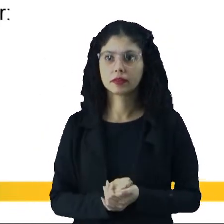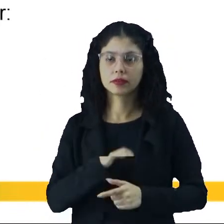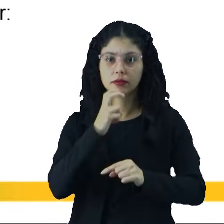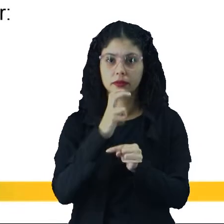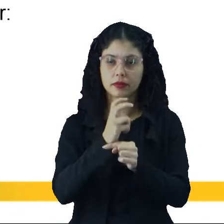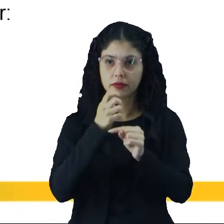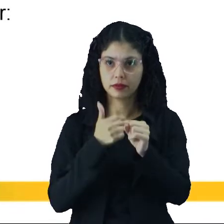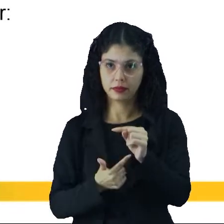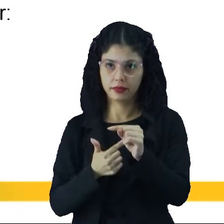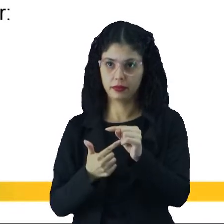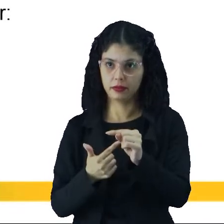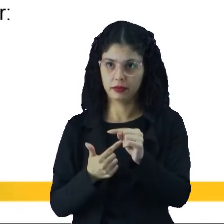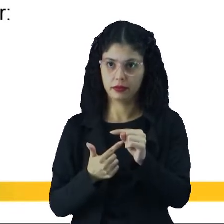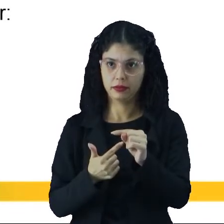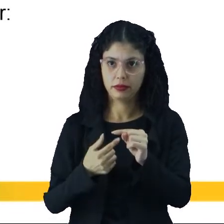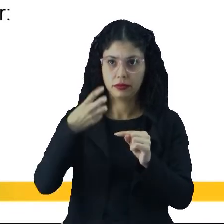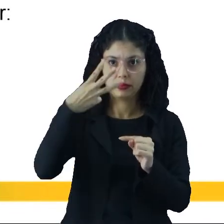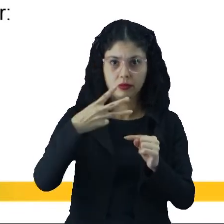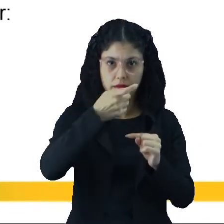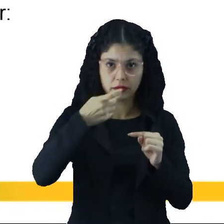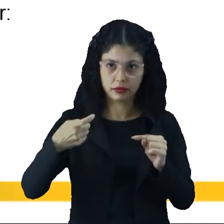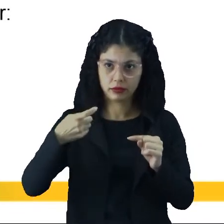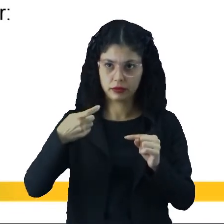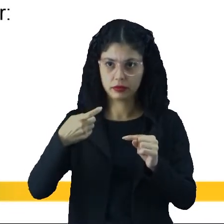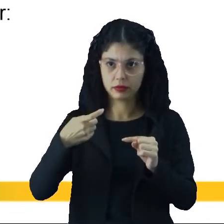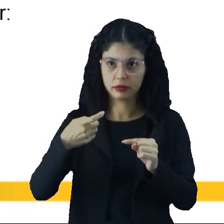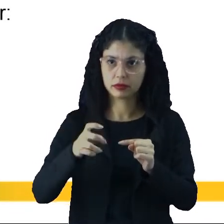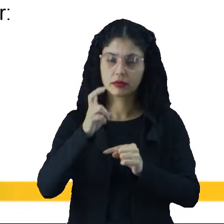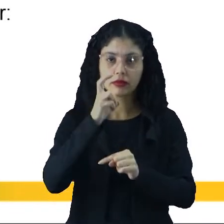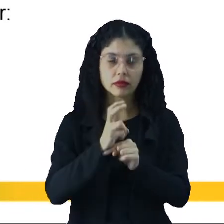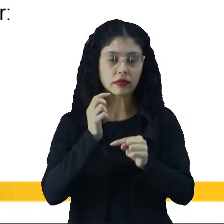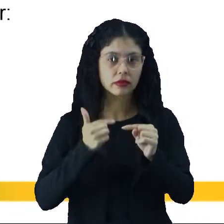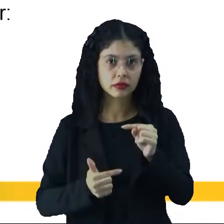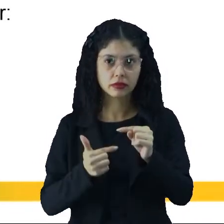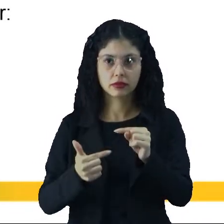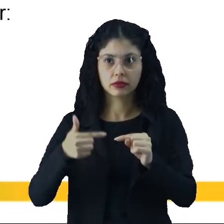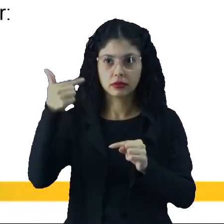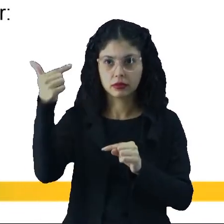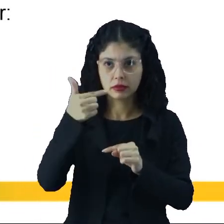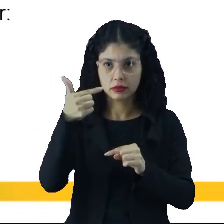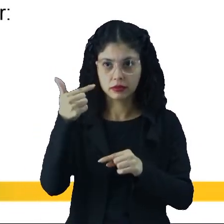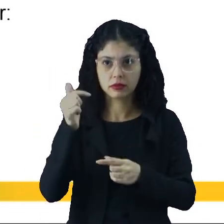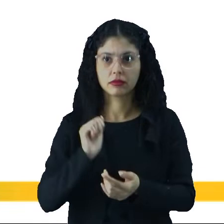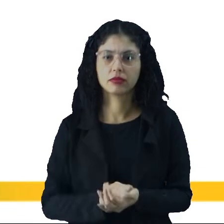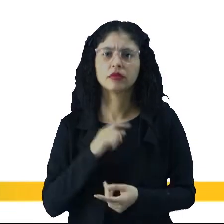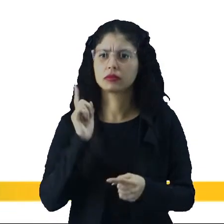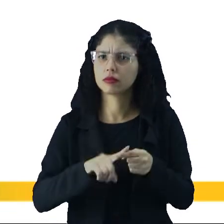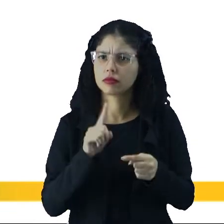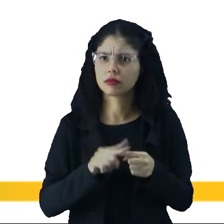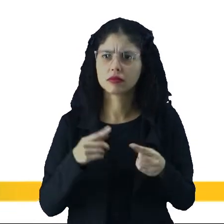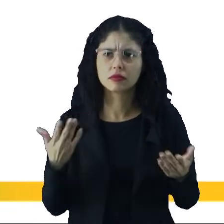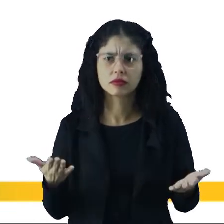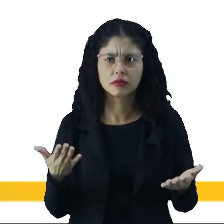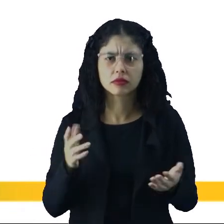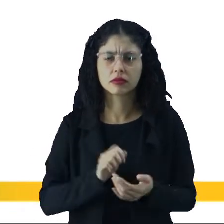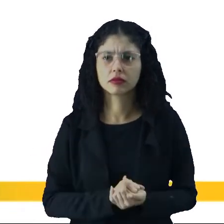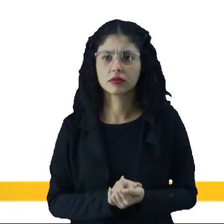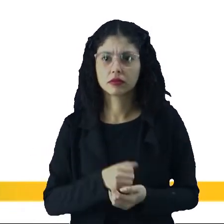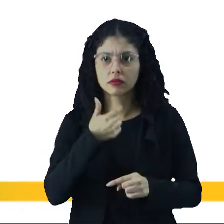5 sobre 2 elevado a menos 3x é igual a 5 sobre 2 ao quadrado. Mas por que isso, ó?